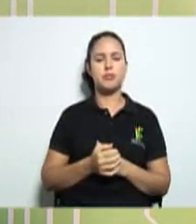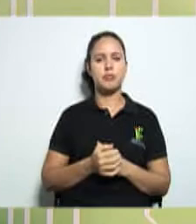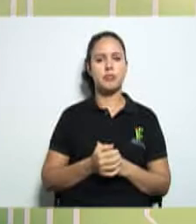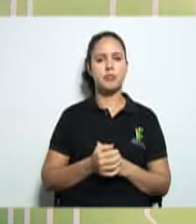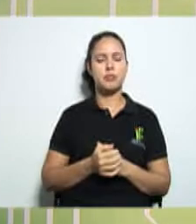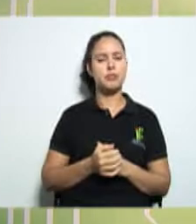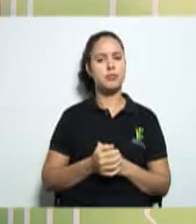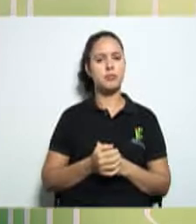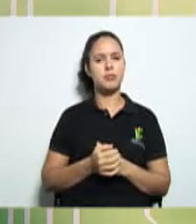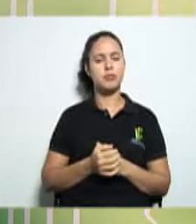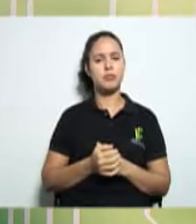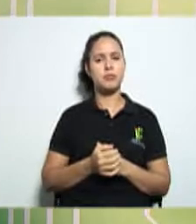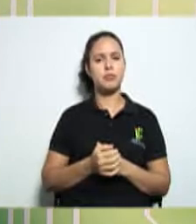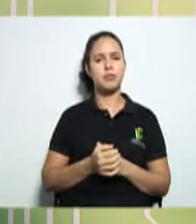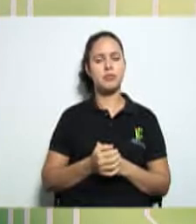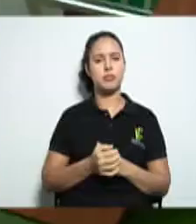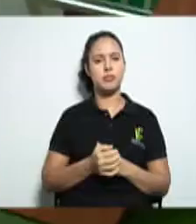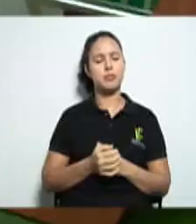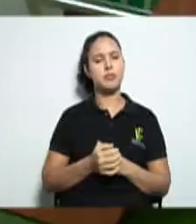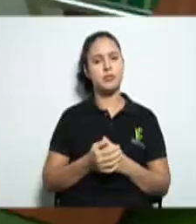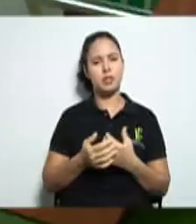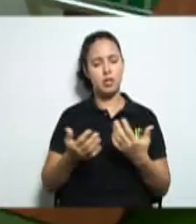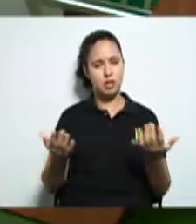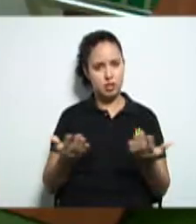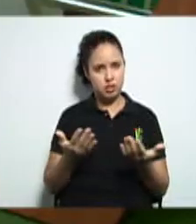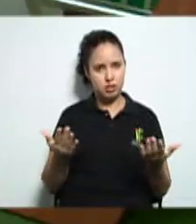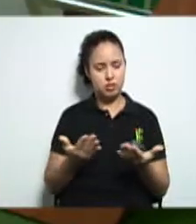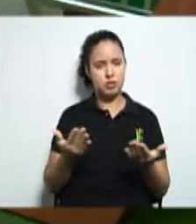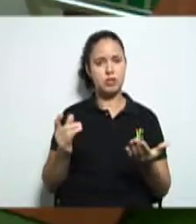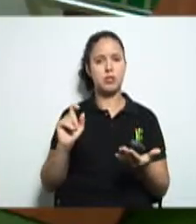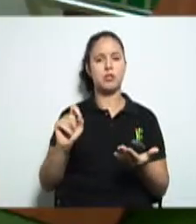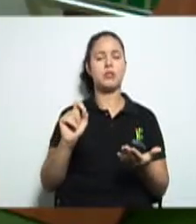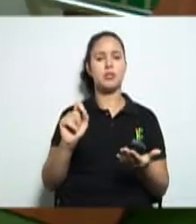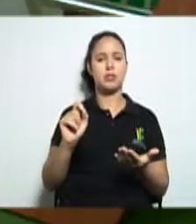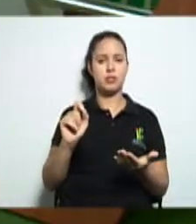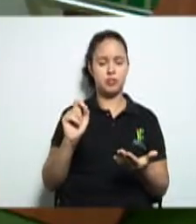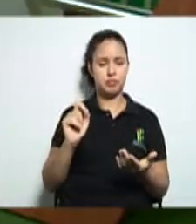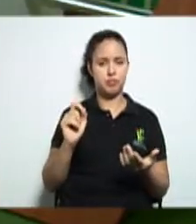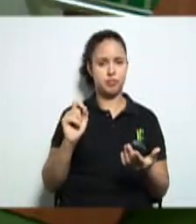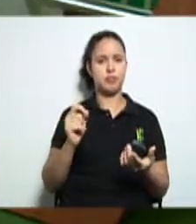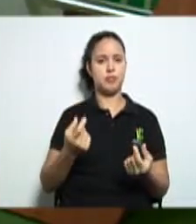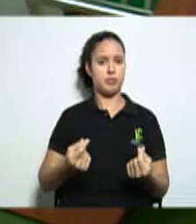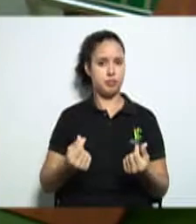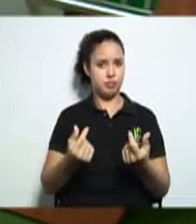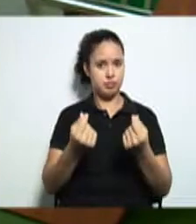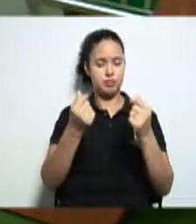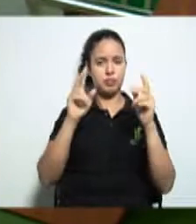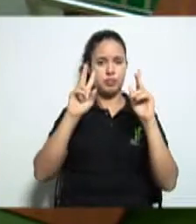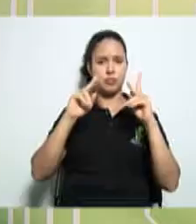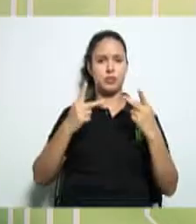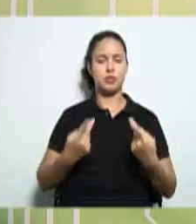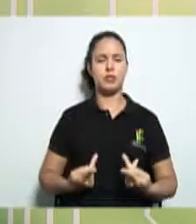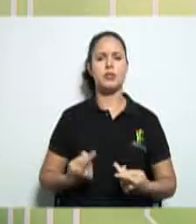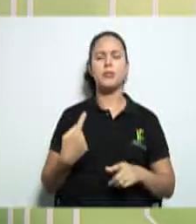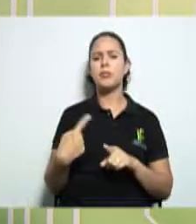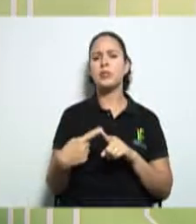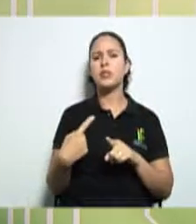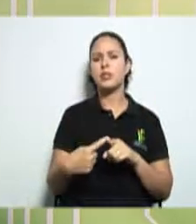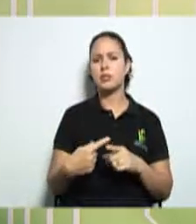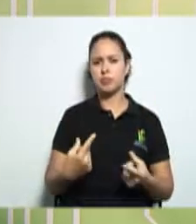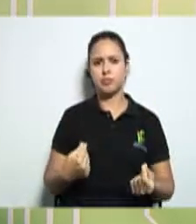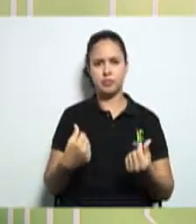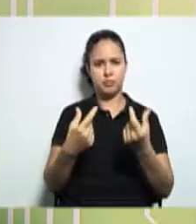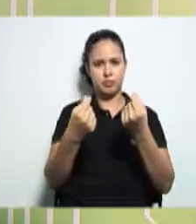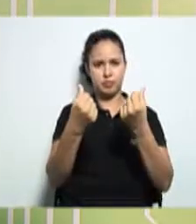E aí nós o capital humano, né? Trouxemos aqui o capital humano, como a professora Maraí falou. Por que o capital humano